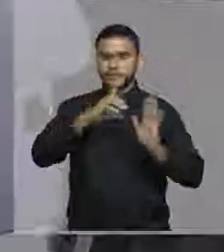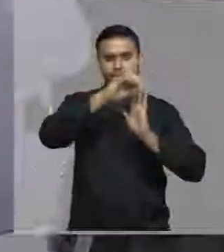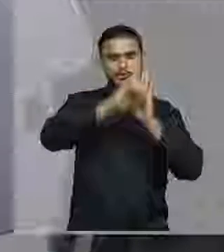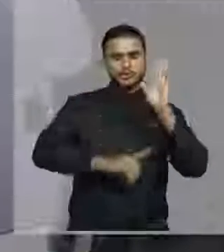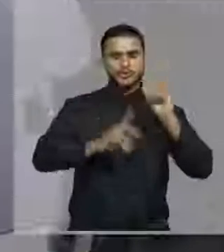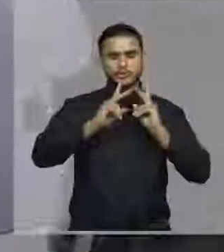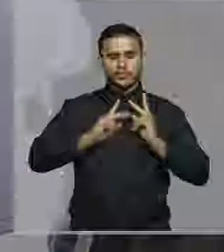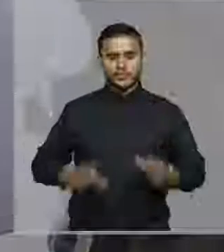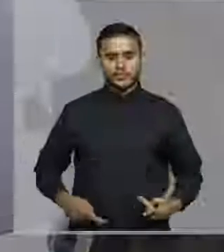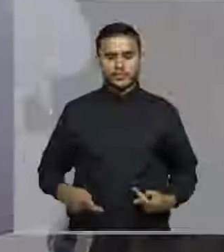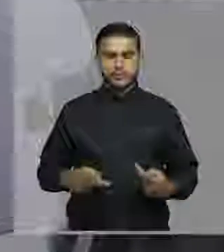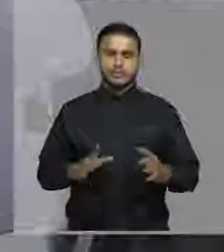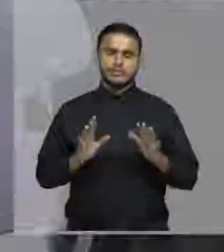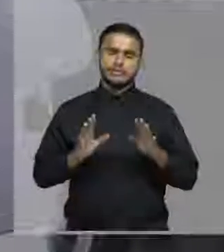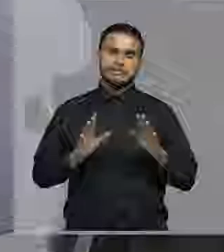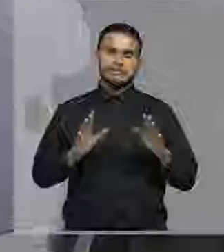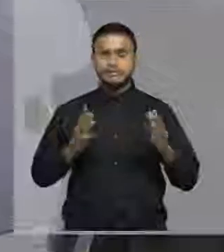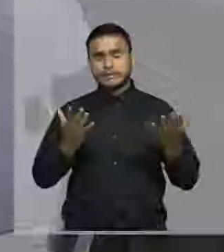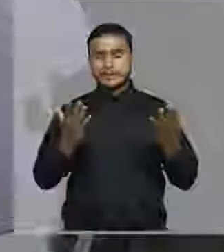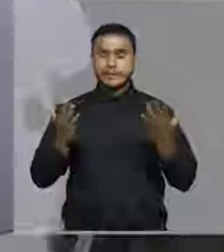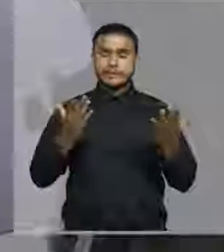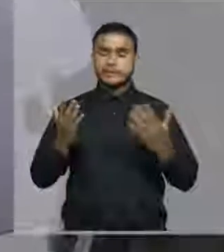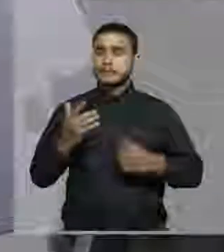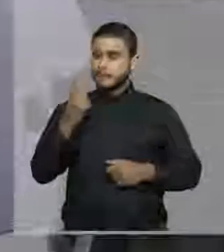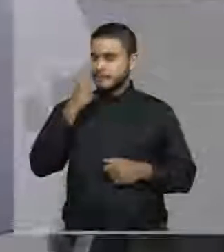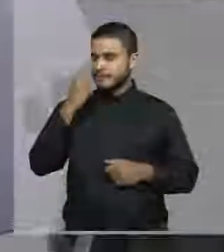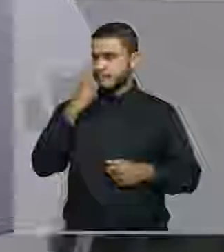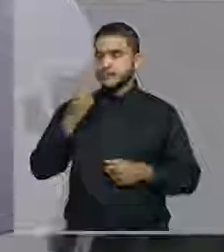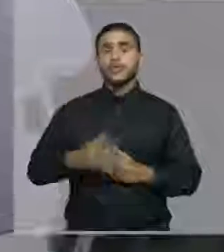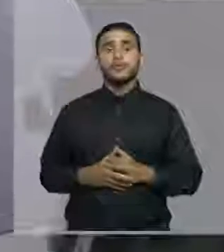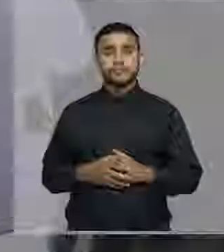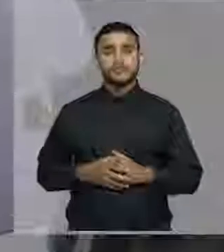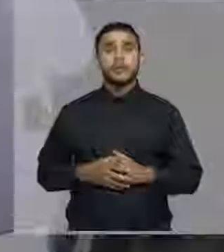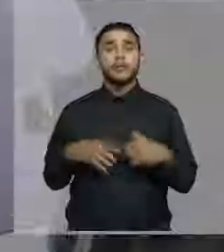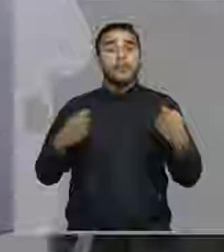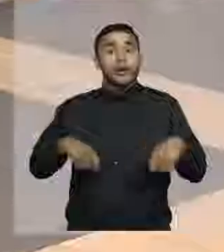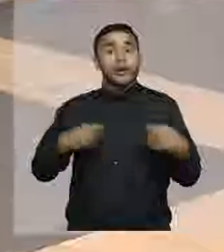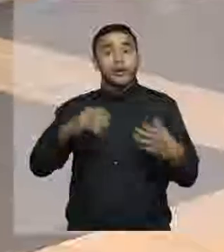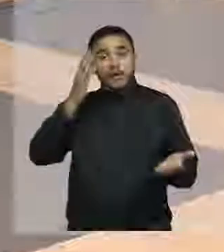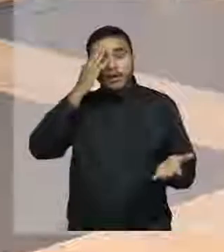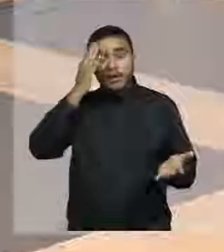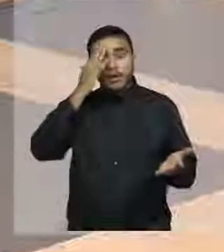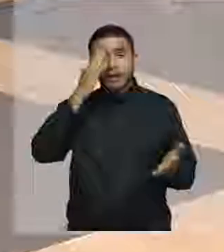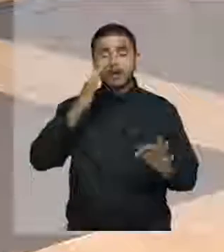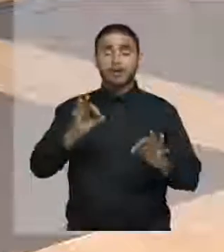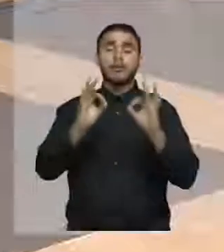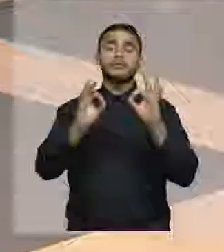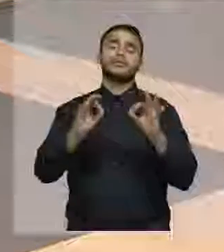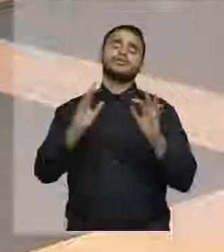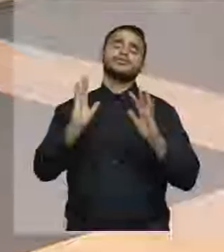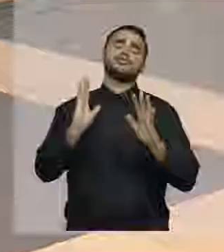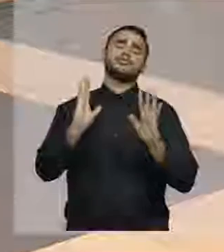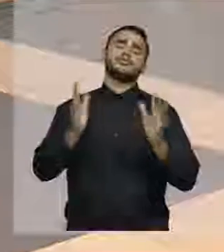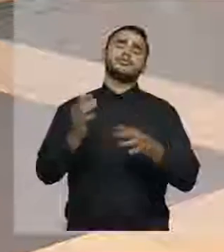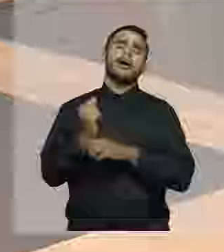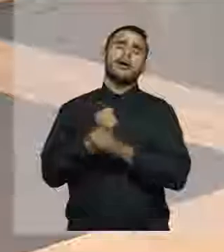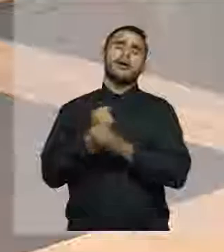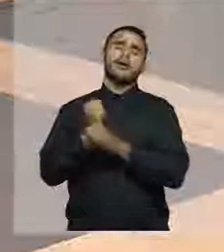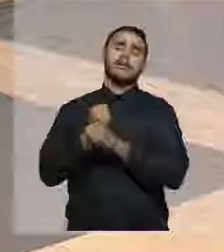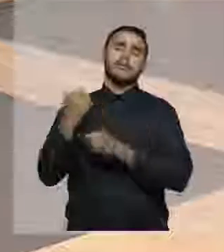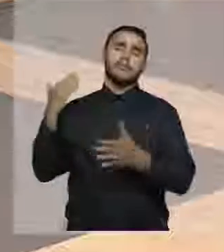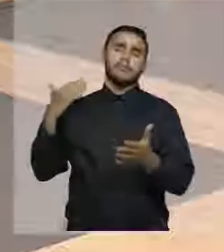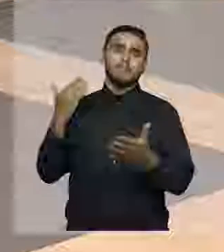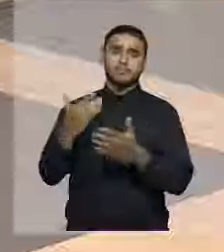os direitos humanos e o cumprimento da lei, eu penso que precisaríamos rever era a interpretação de uma coisa que já existe